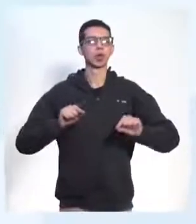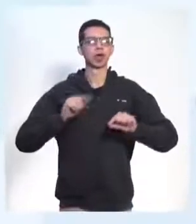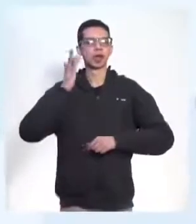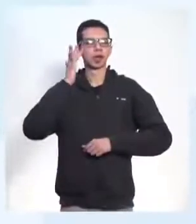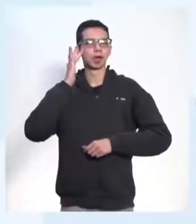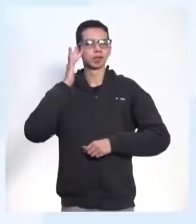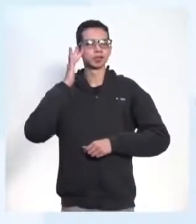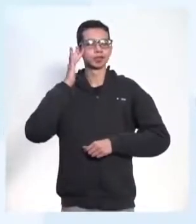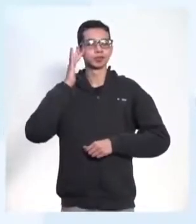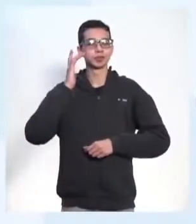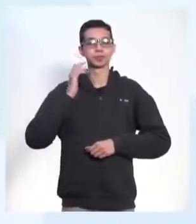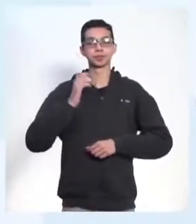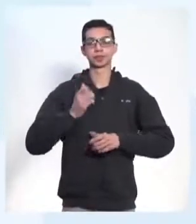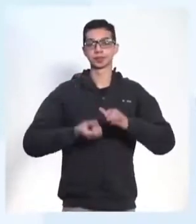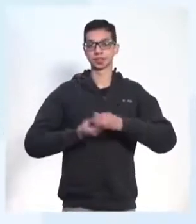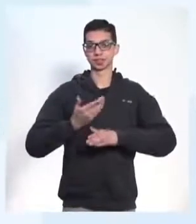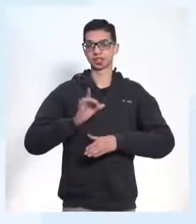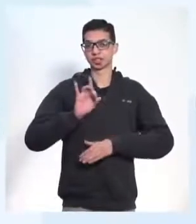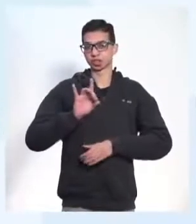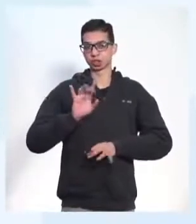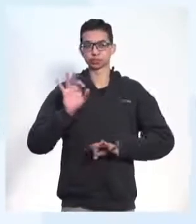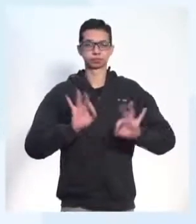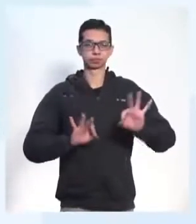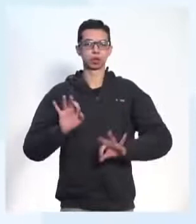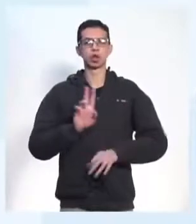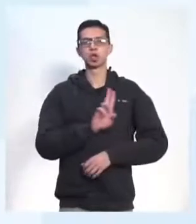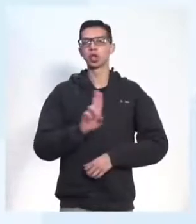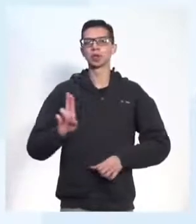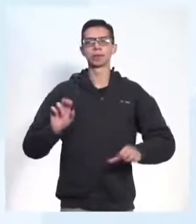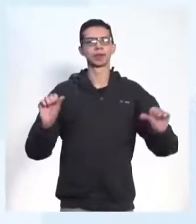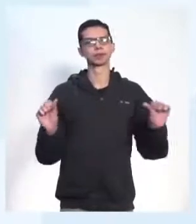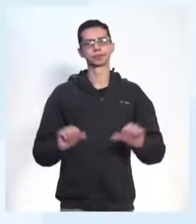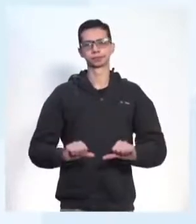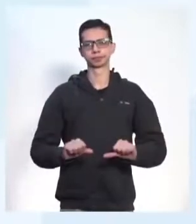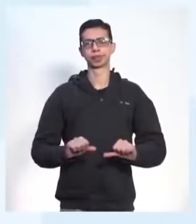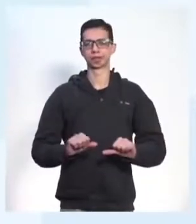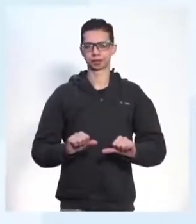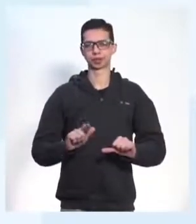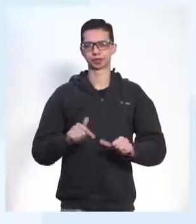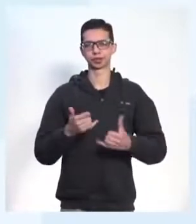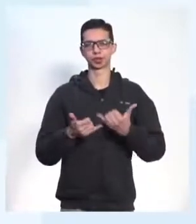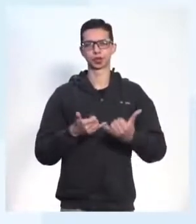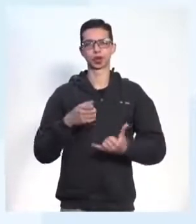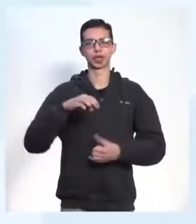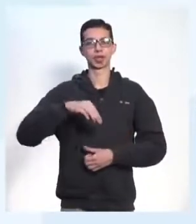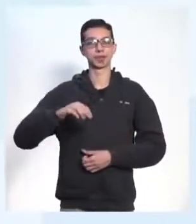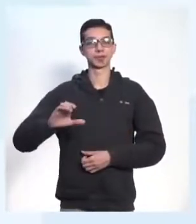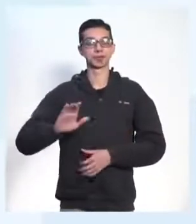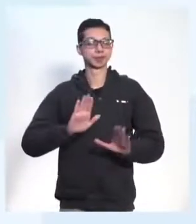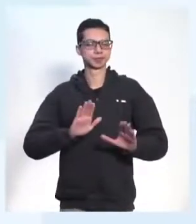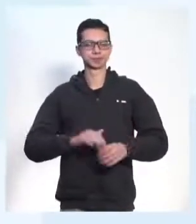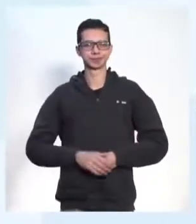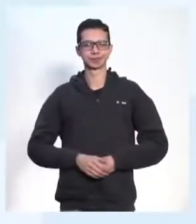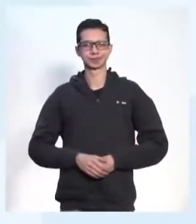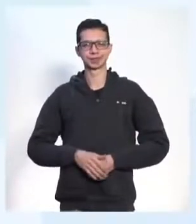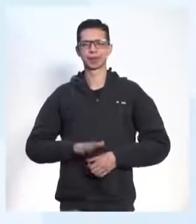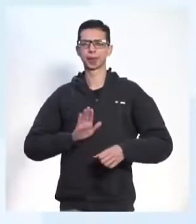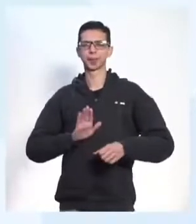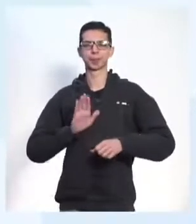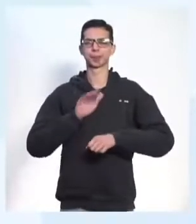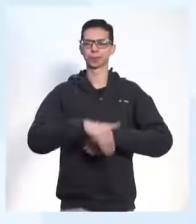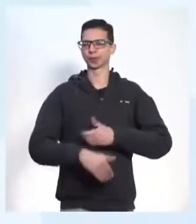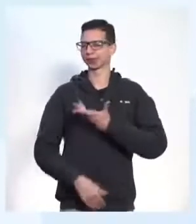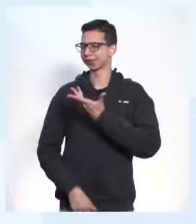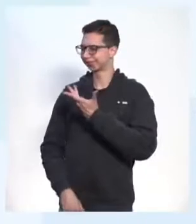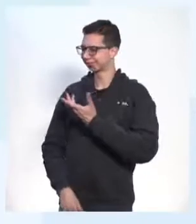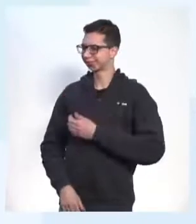criatividade de construir. O nome ficou péssimo, tá? A gente pula essa parte. O jogo MMC. Então, qual que é a ideia aí no contexto desse